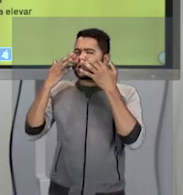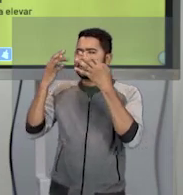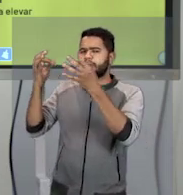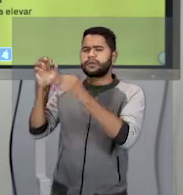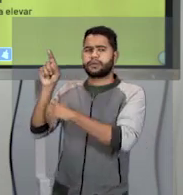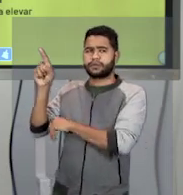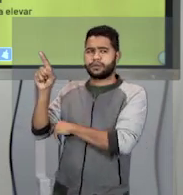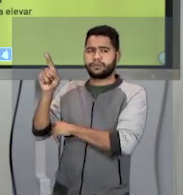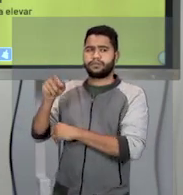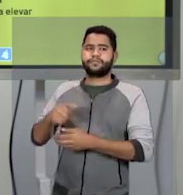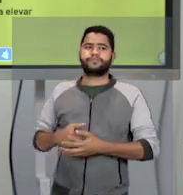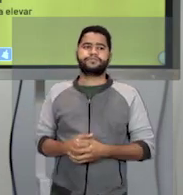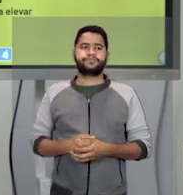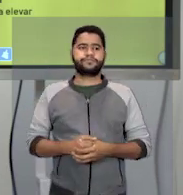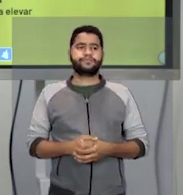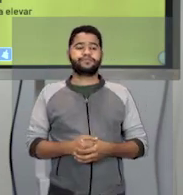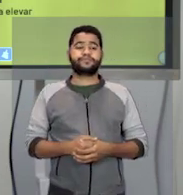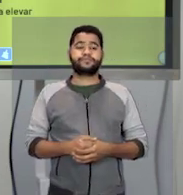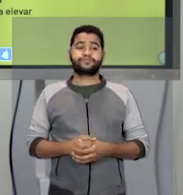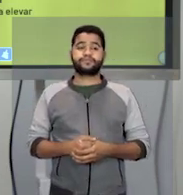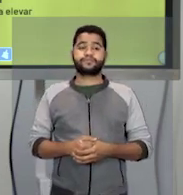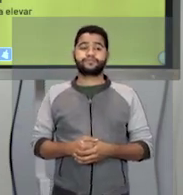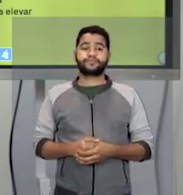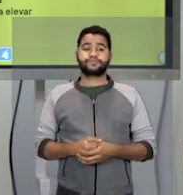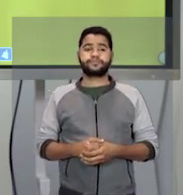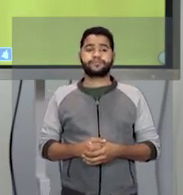atenção nessa questão? Bom,